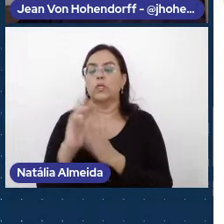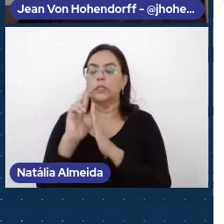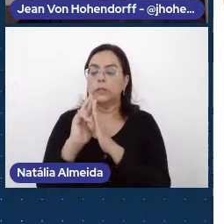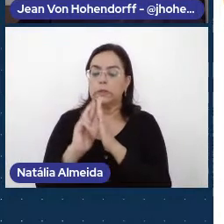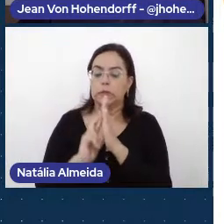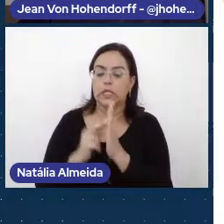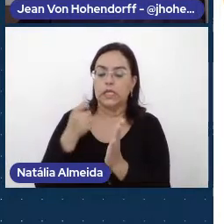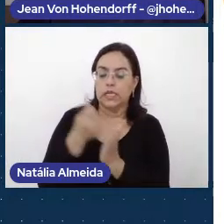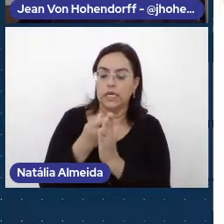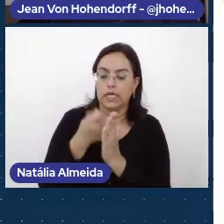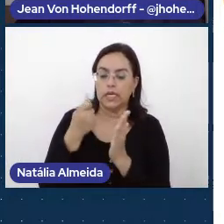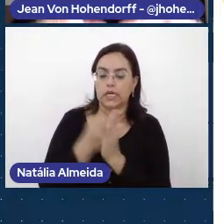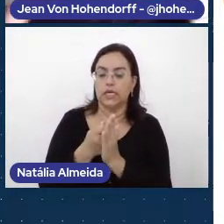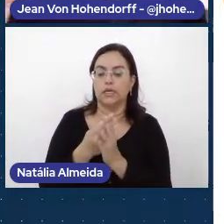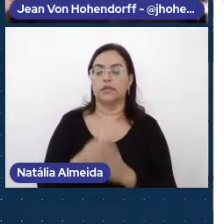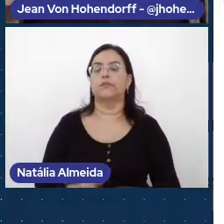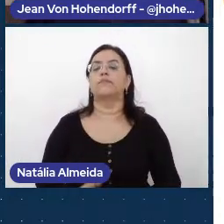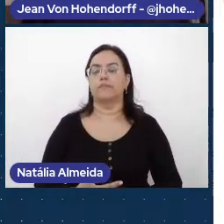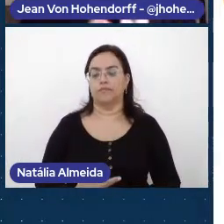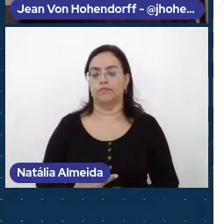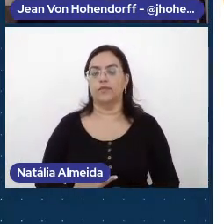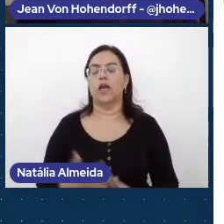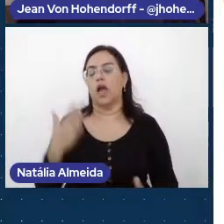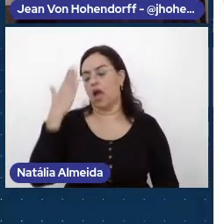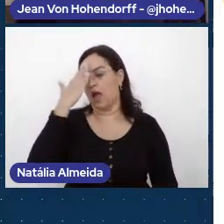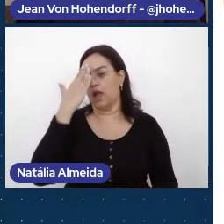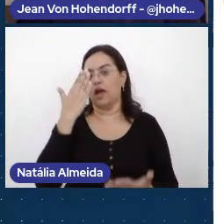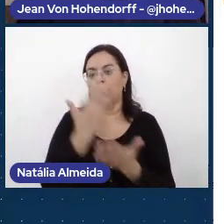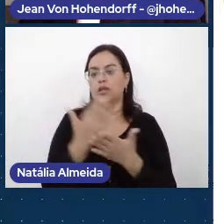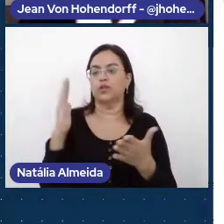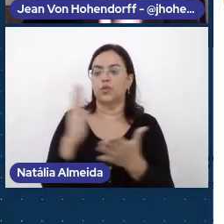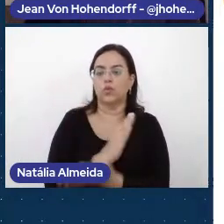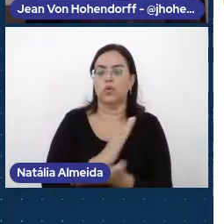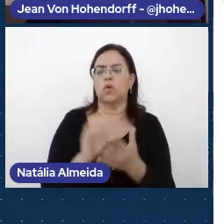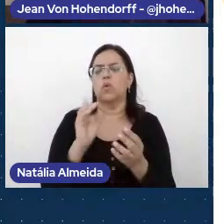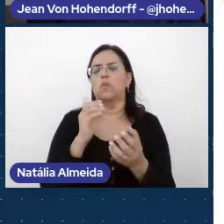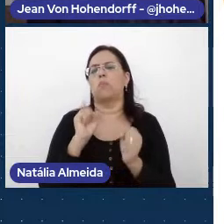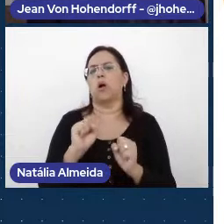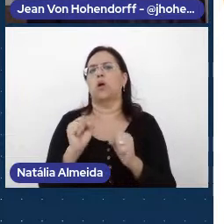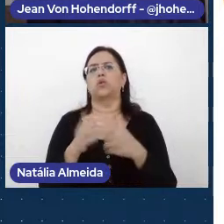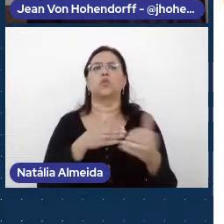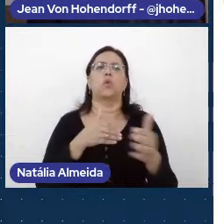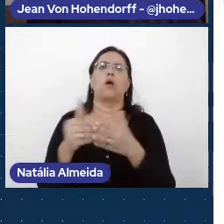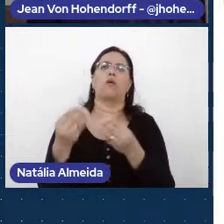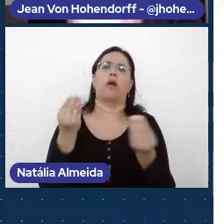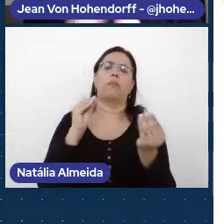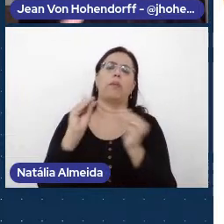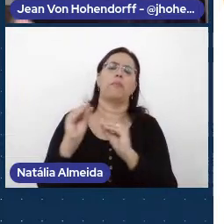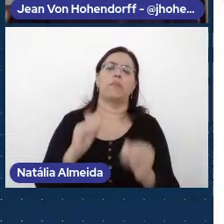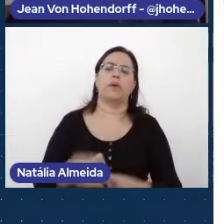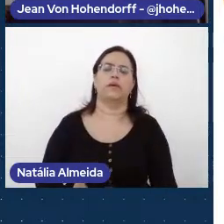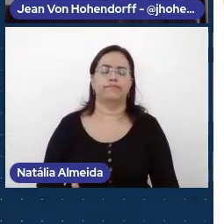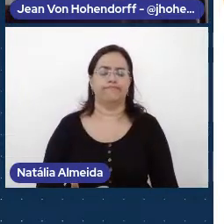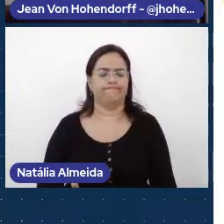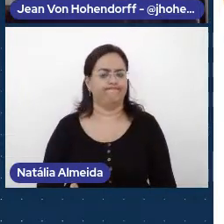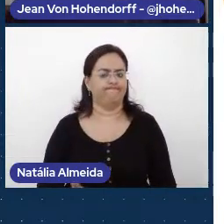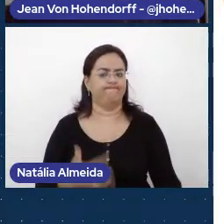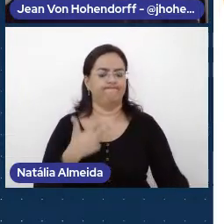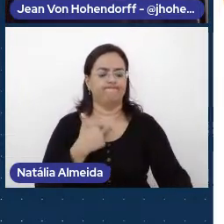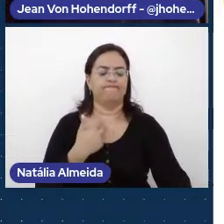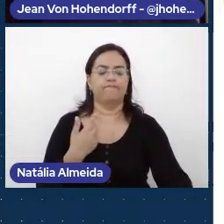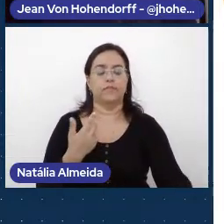por alguns pesquisadores acreditarem que qualquer coisa entra como pesquisa, a gente tem que tomar cuidado um pouco com isso, mas também não